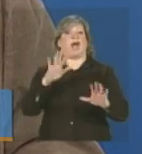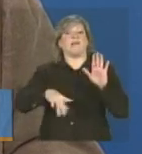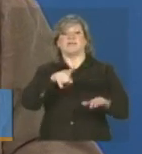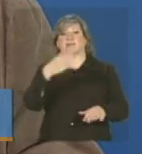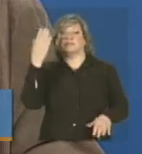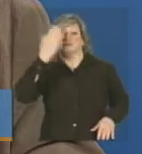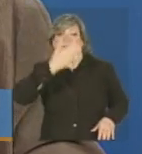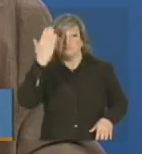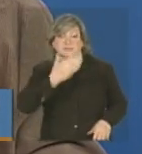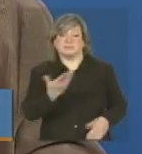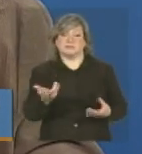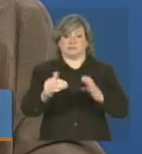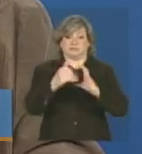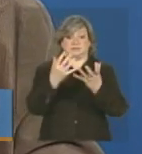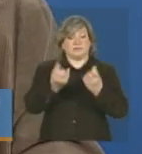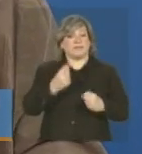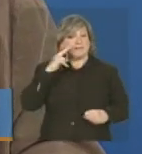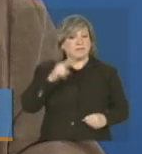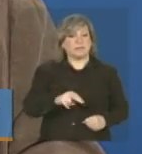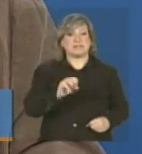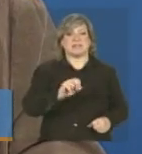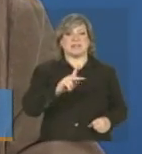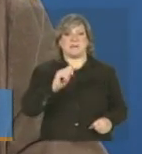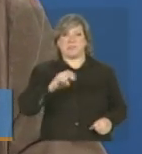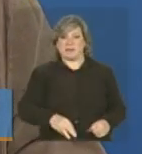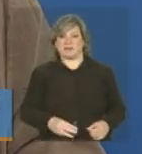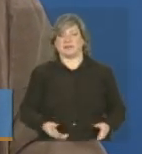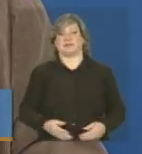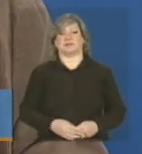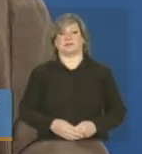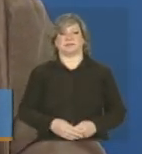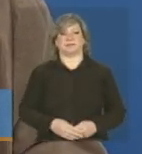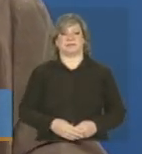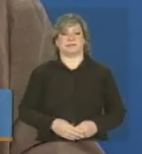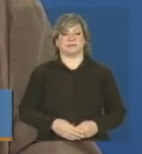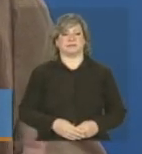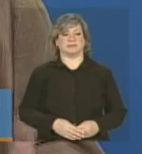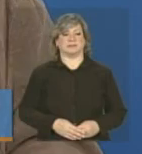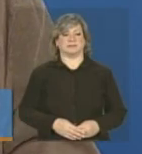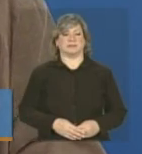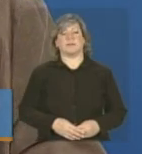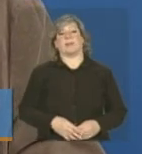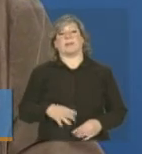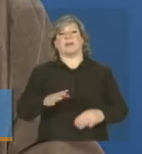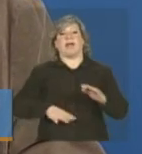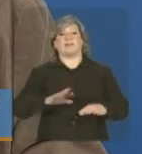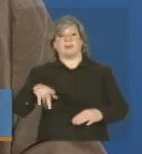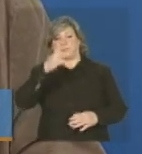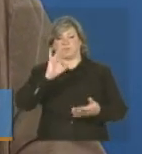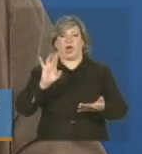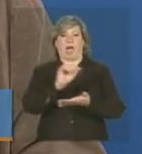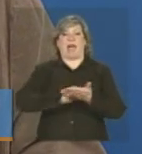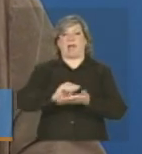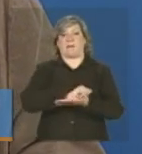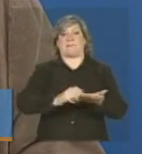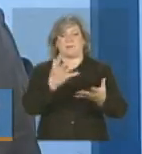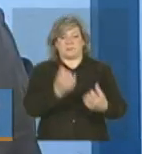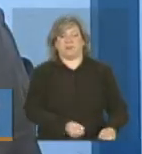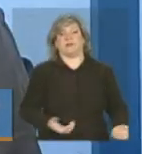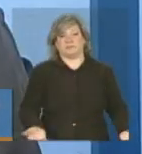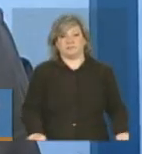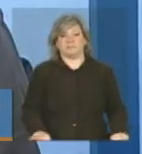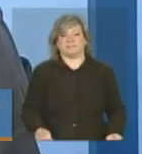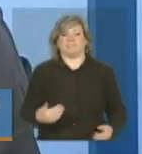na caixa de spam. Ninguém verifica a caixa de spam usualmente. No máximo, só deleta a caixa de spam sem olhar. Se deletou, deletou a